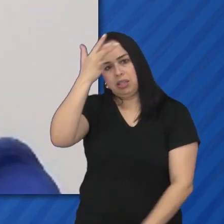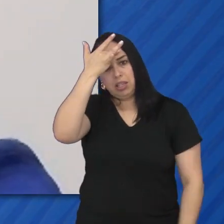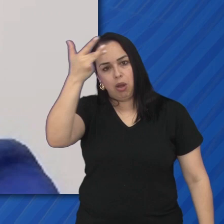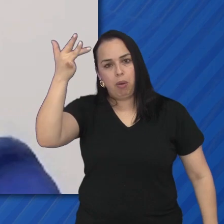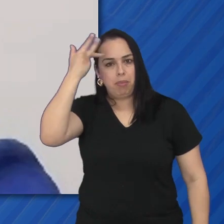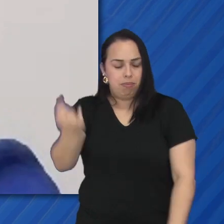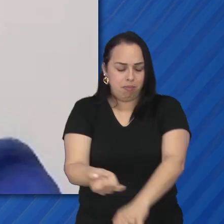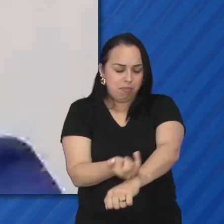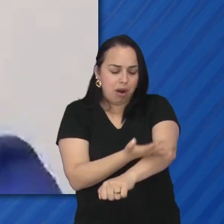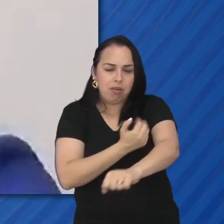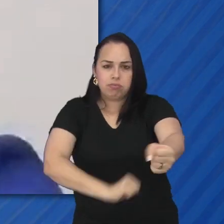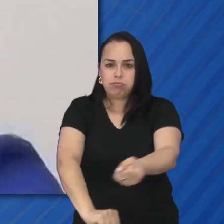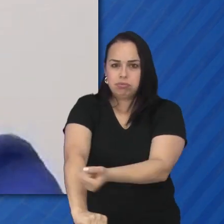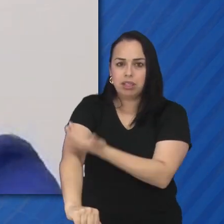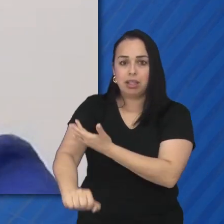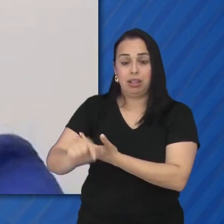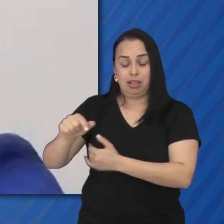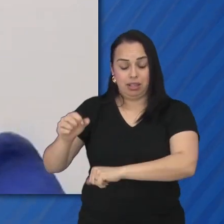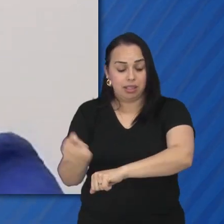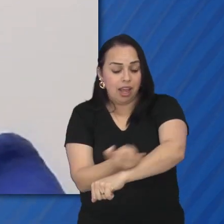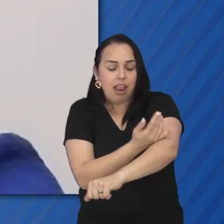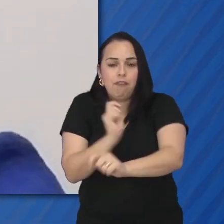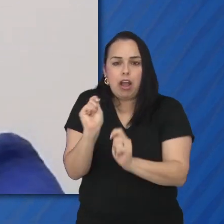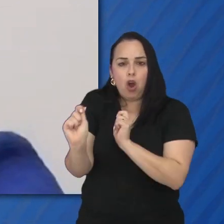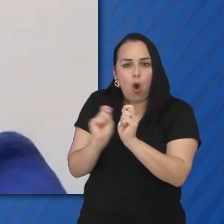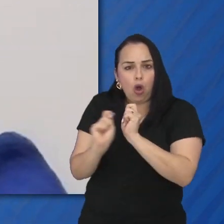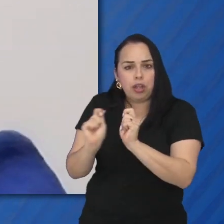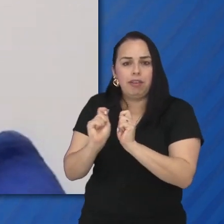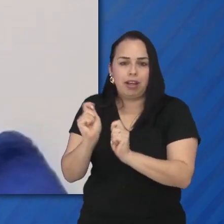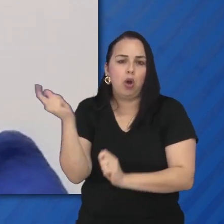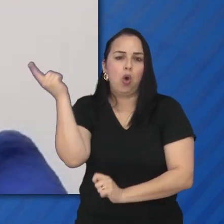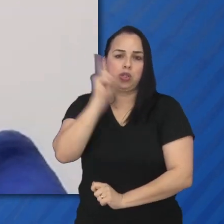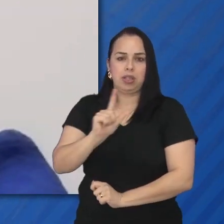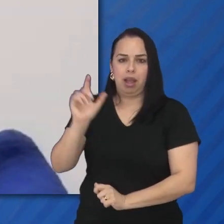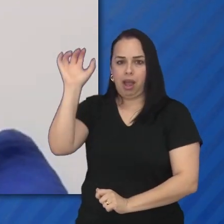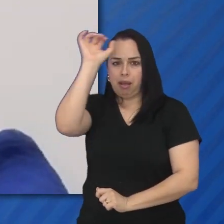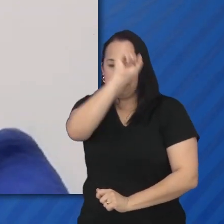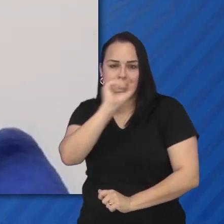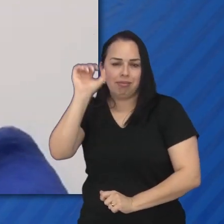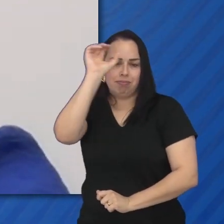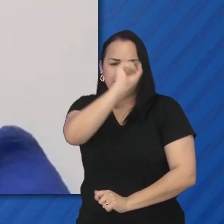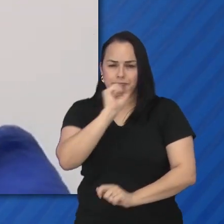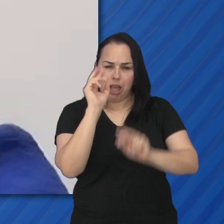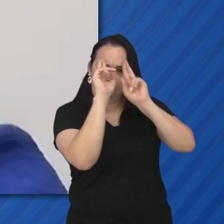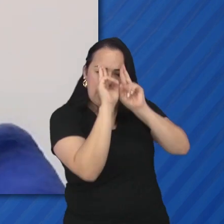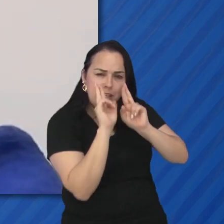e emocional. No emocional, ele vai aprender a